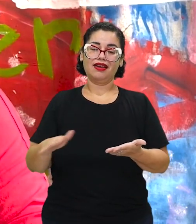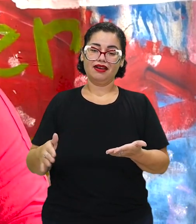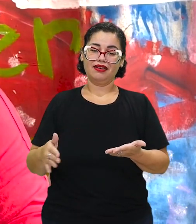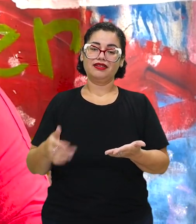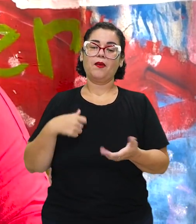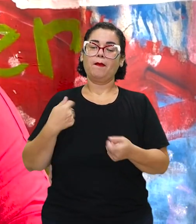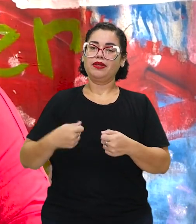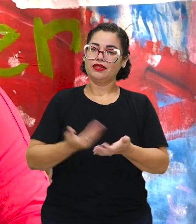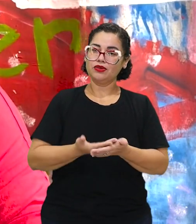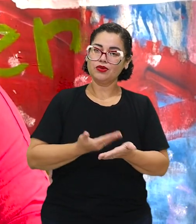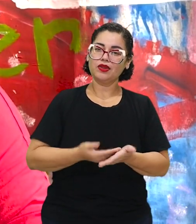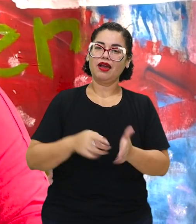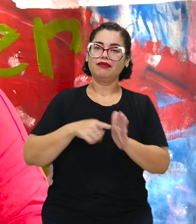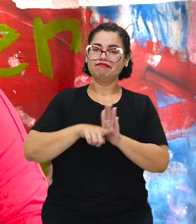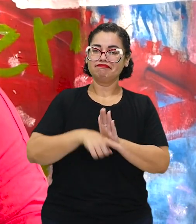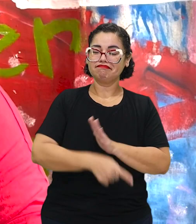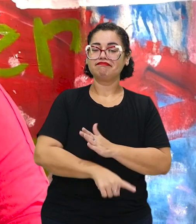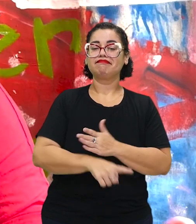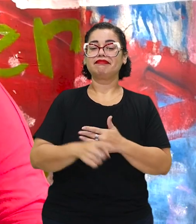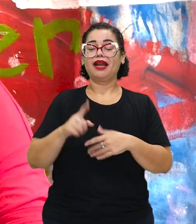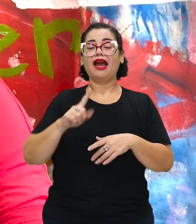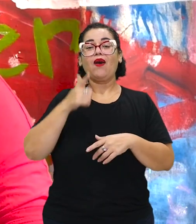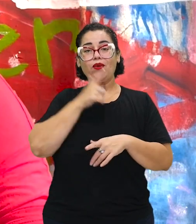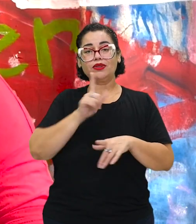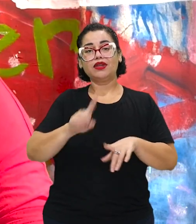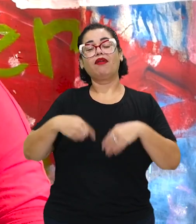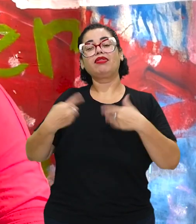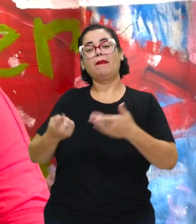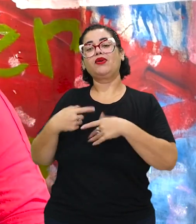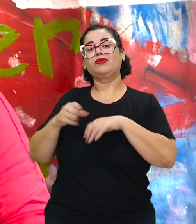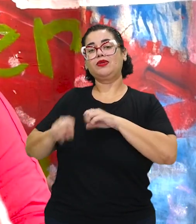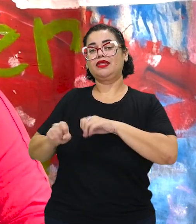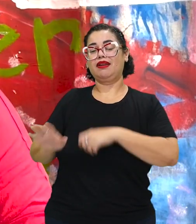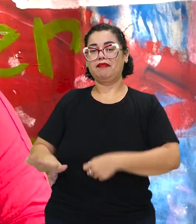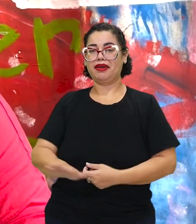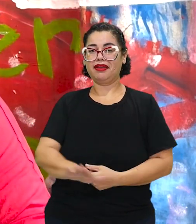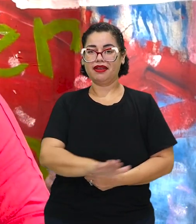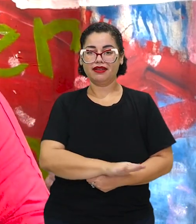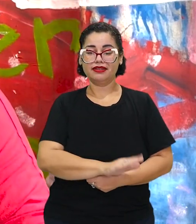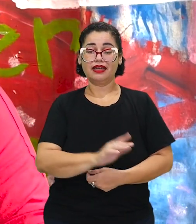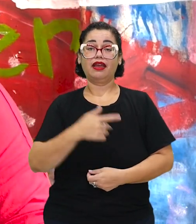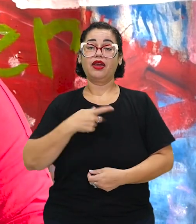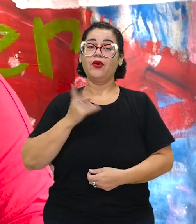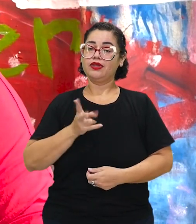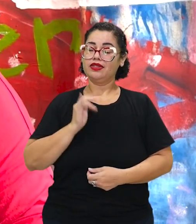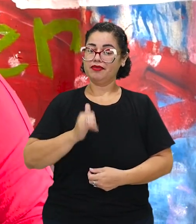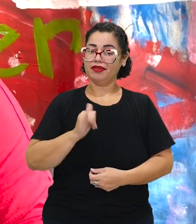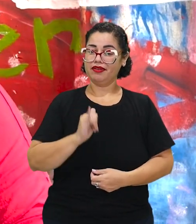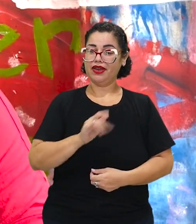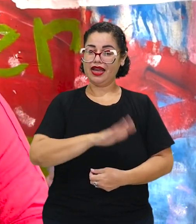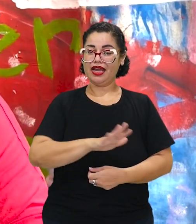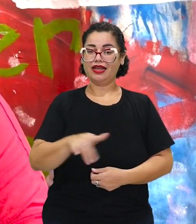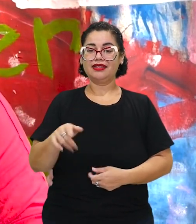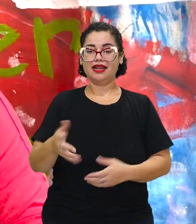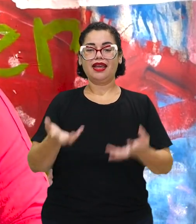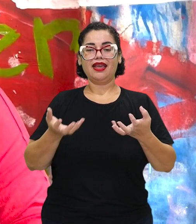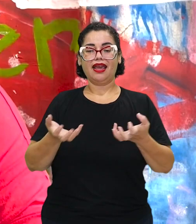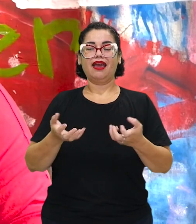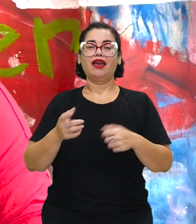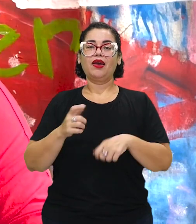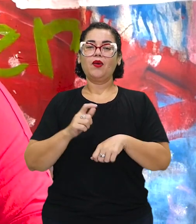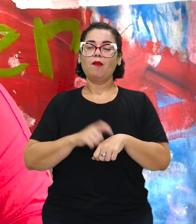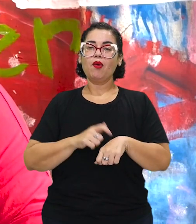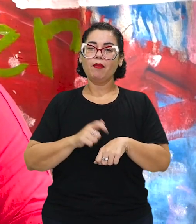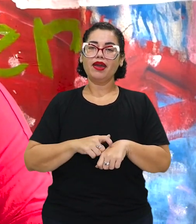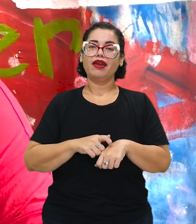estudo, eu tenho que estudar a técnica para ensinar para eles. E eu sempre falo quando eles querem, que